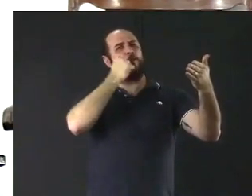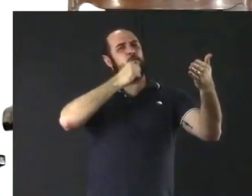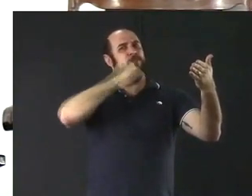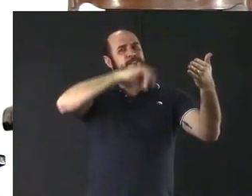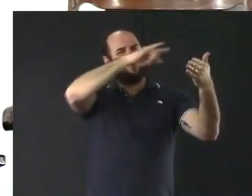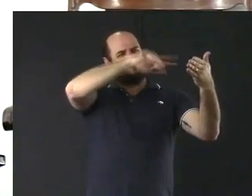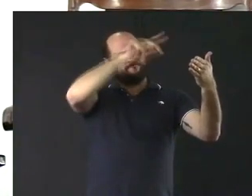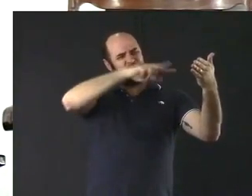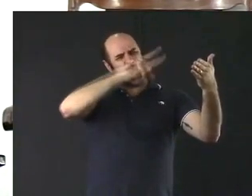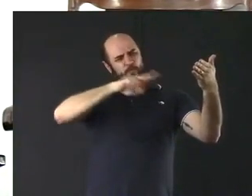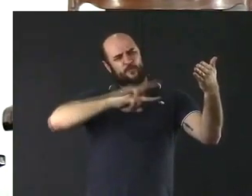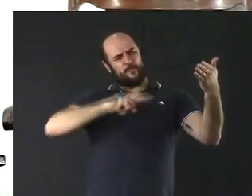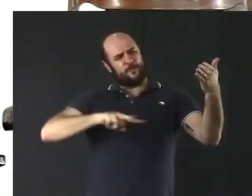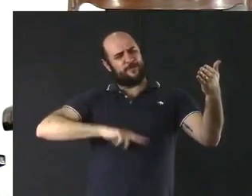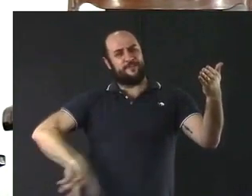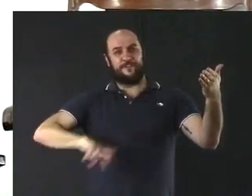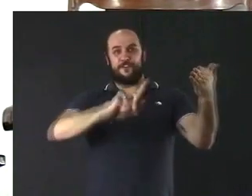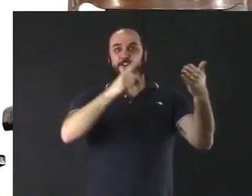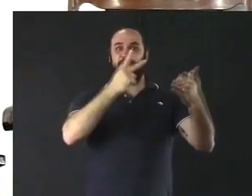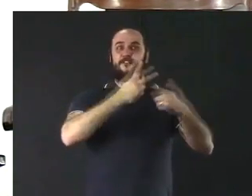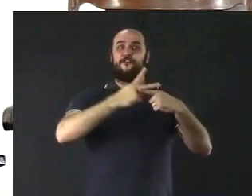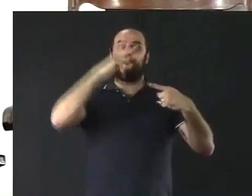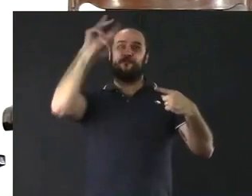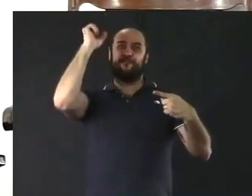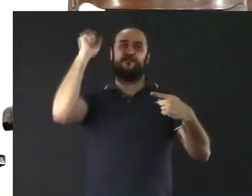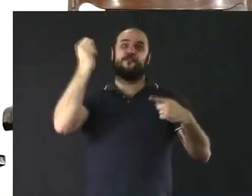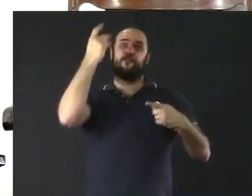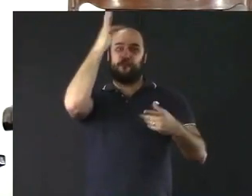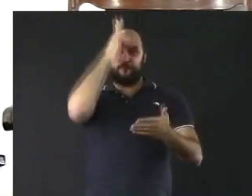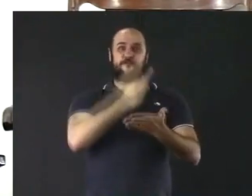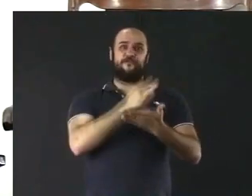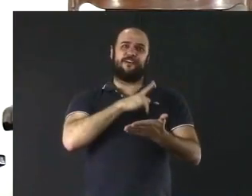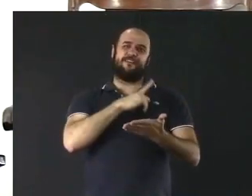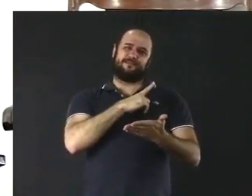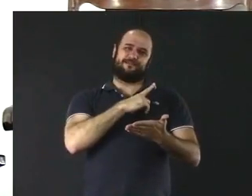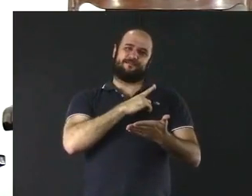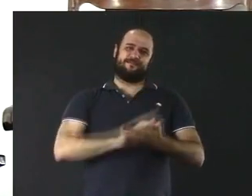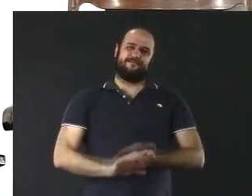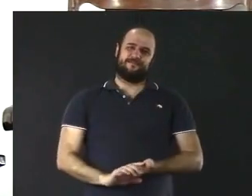são considerados como heróis da fé, e dentro desses